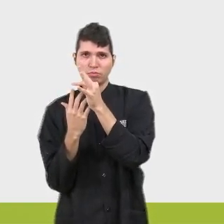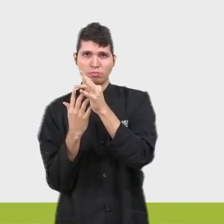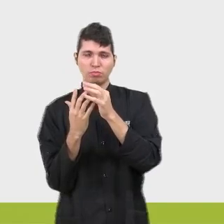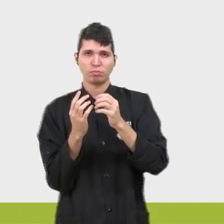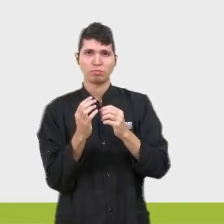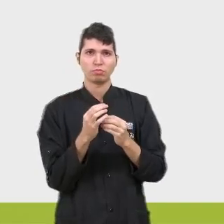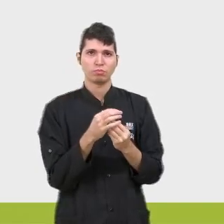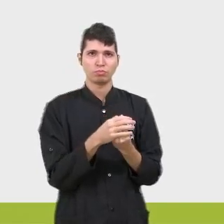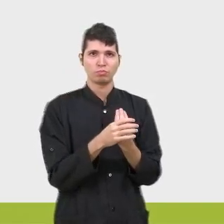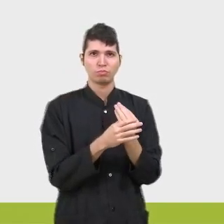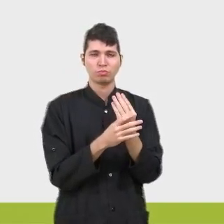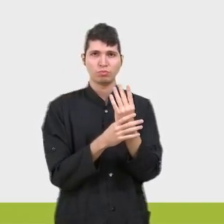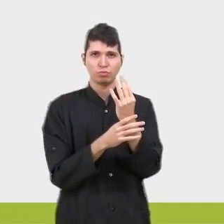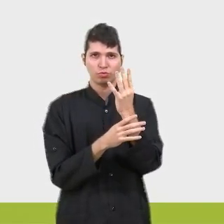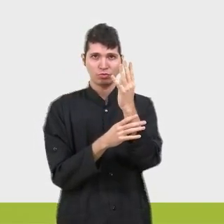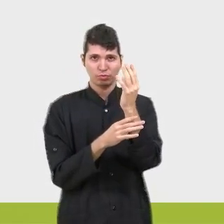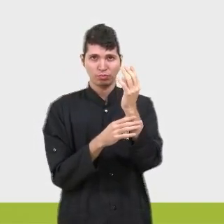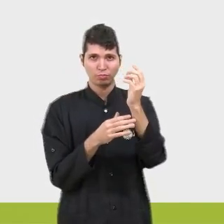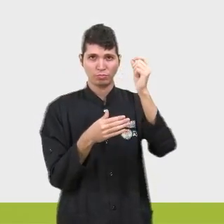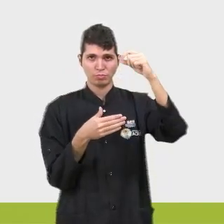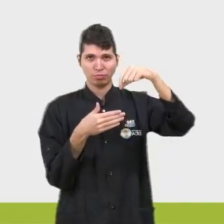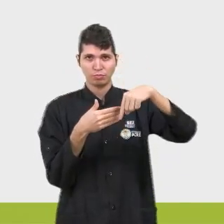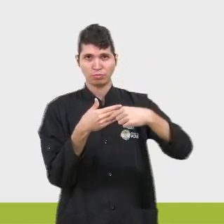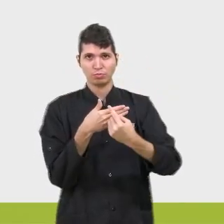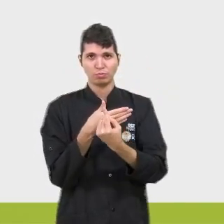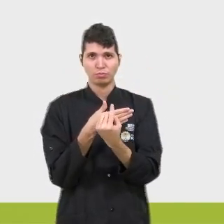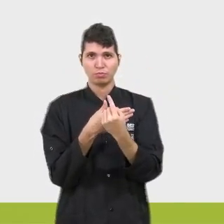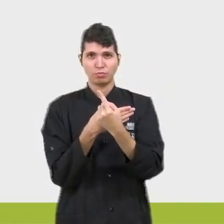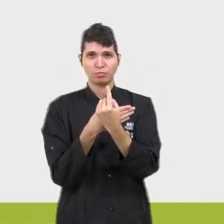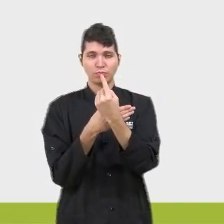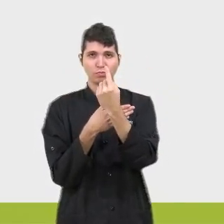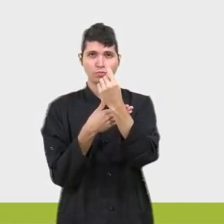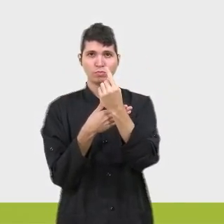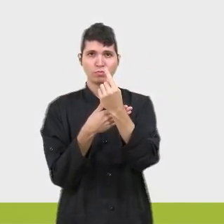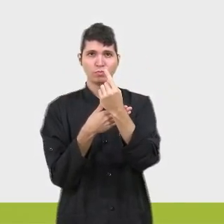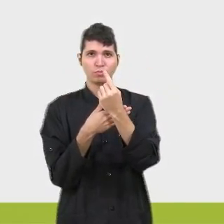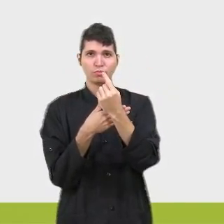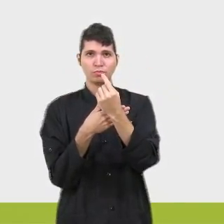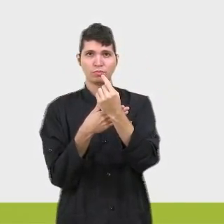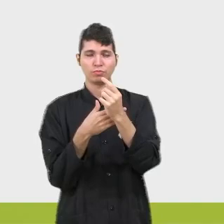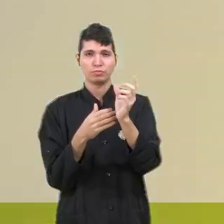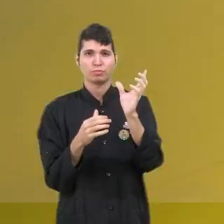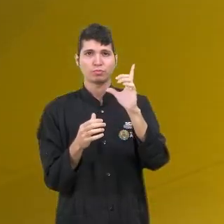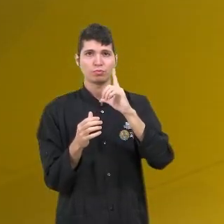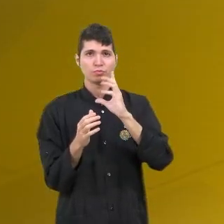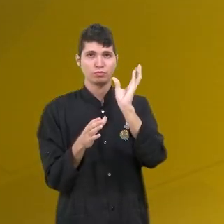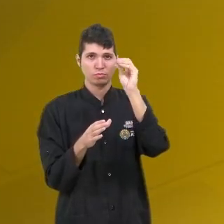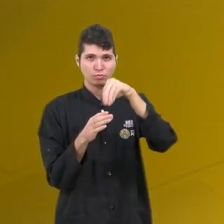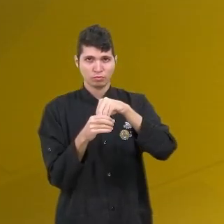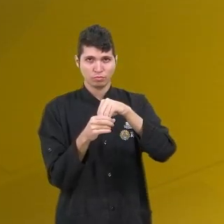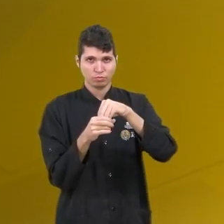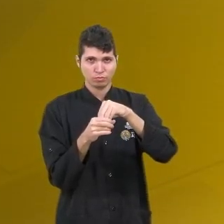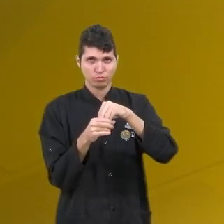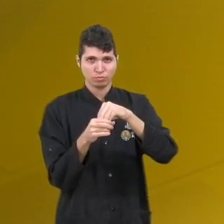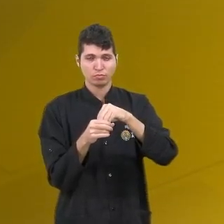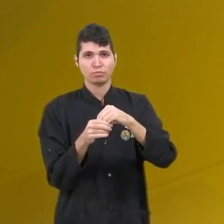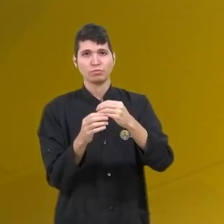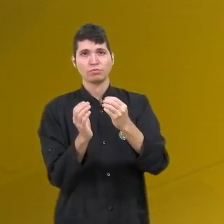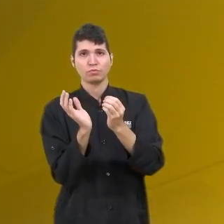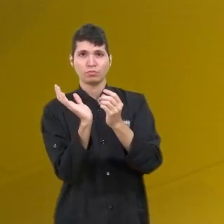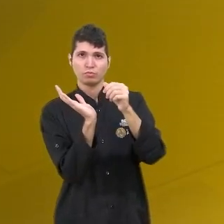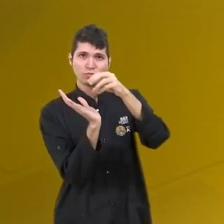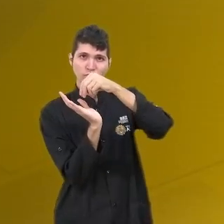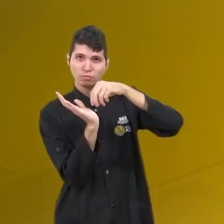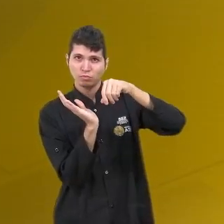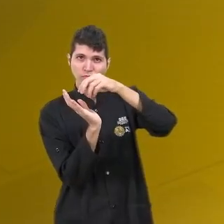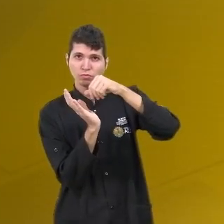surgimento das gimnospermas, há a ocorrência de pólen, de grão de pólen, que é o gameta masculino, e